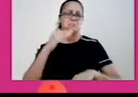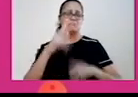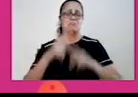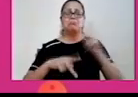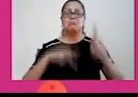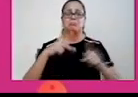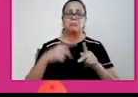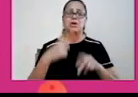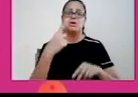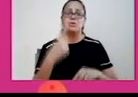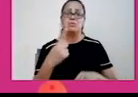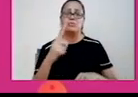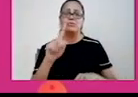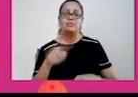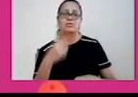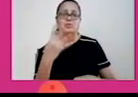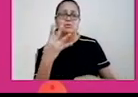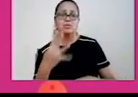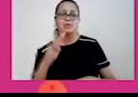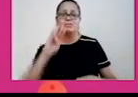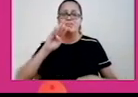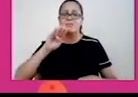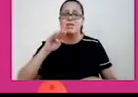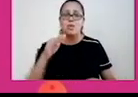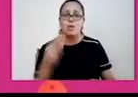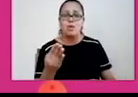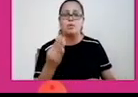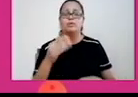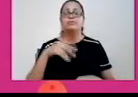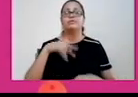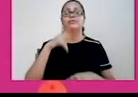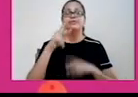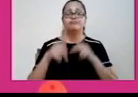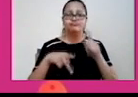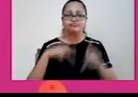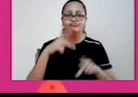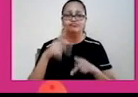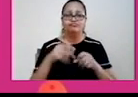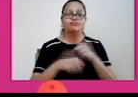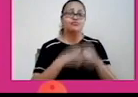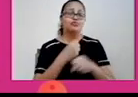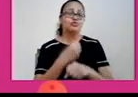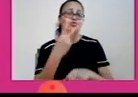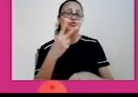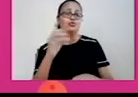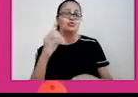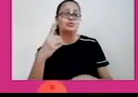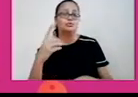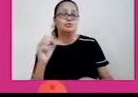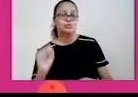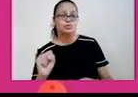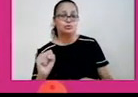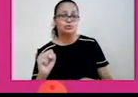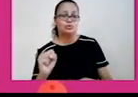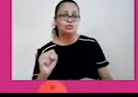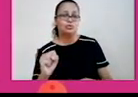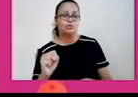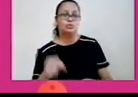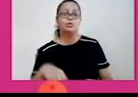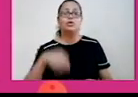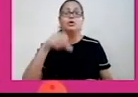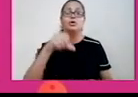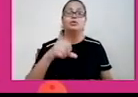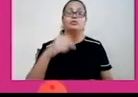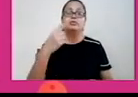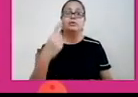de habitantes, no ano de 2018. A composição étnica da China é homogênea, 91%, né, dessa composição